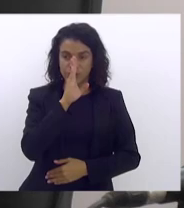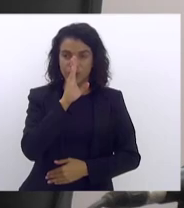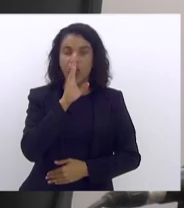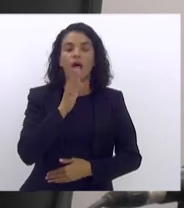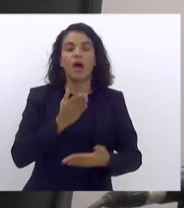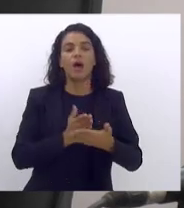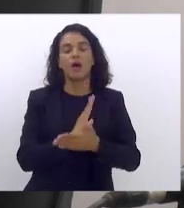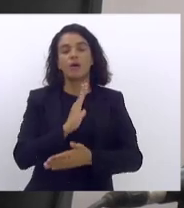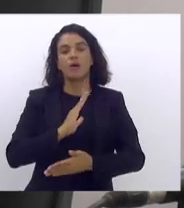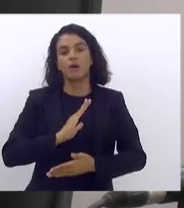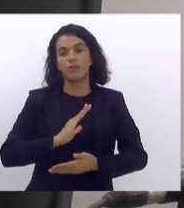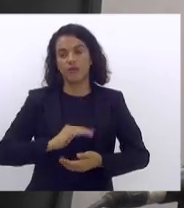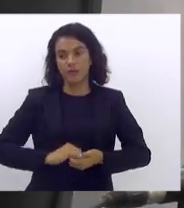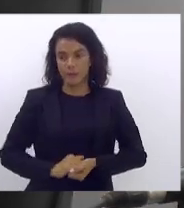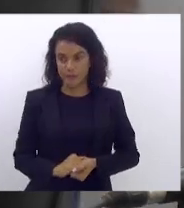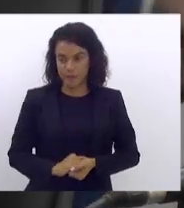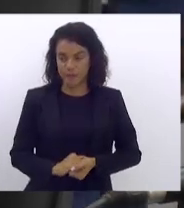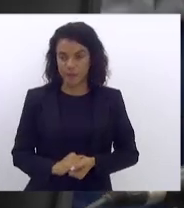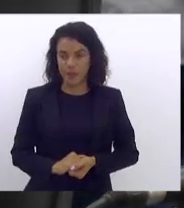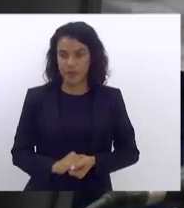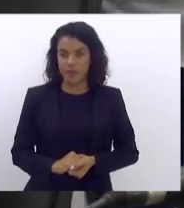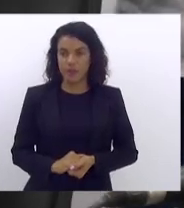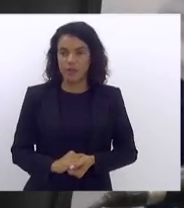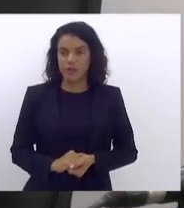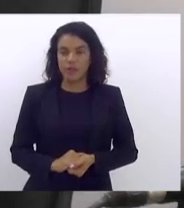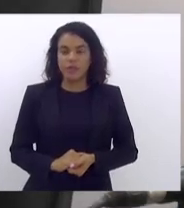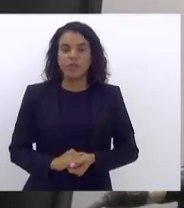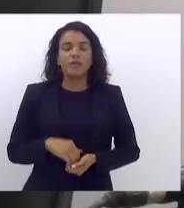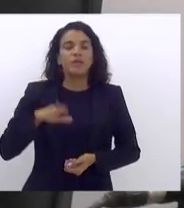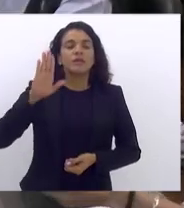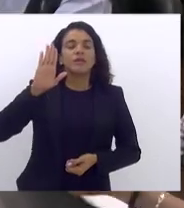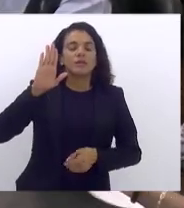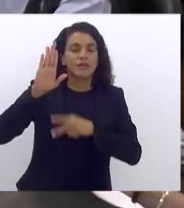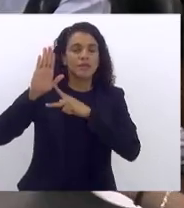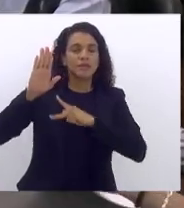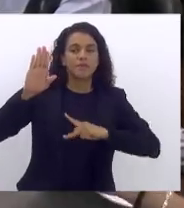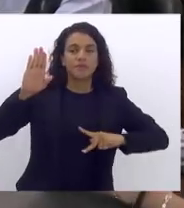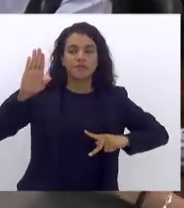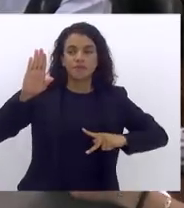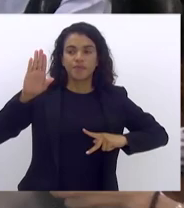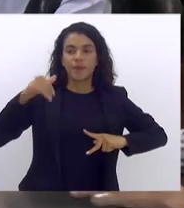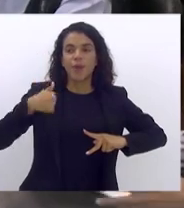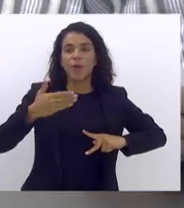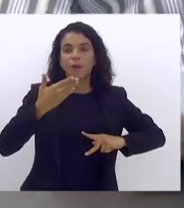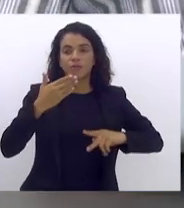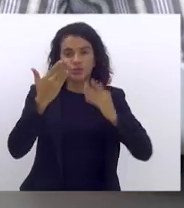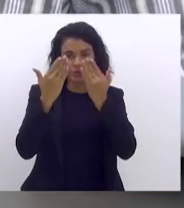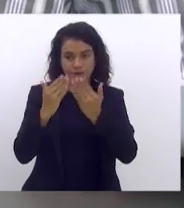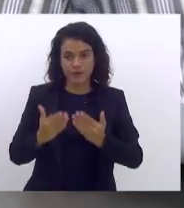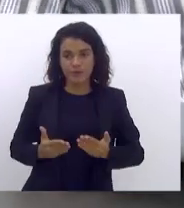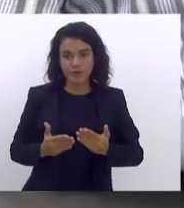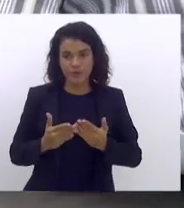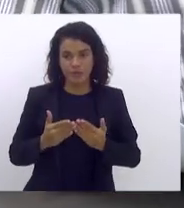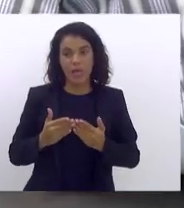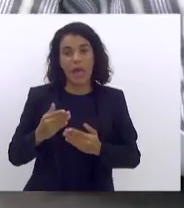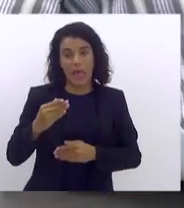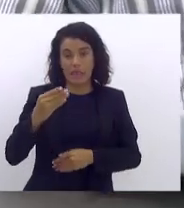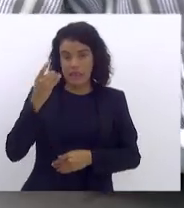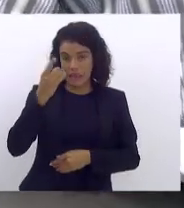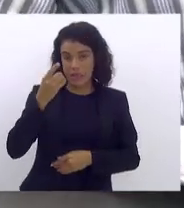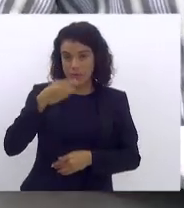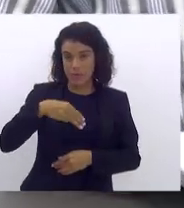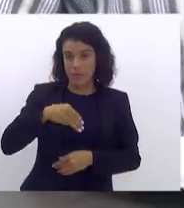como estão. Aprovado. Presidente, só para esclarecer aqui, que eu pedi vista a pedido da deputada